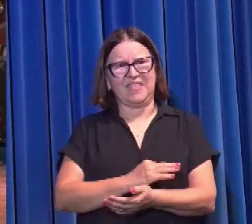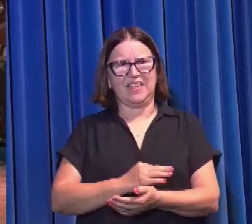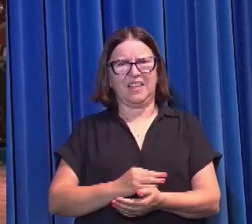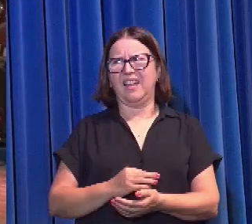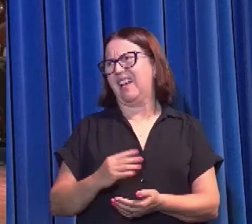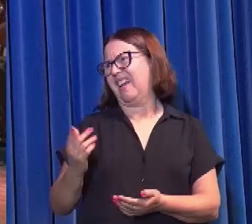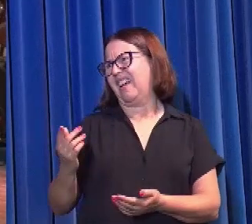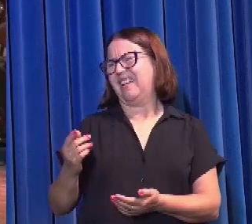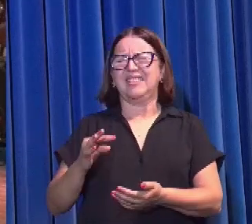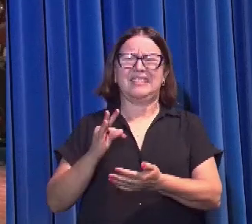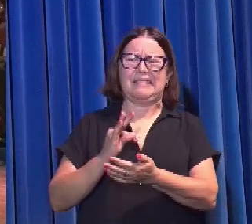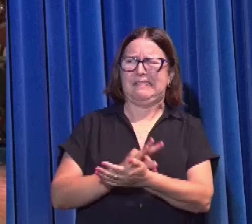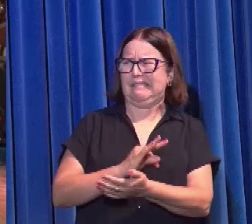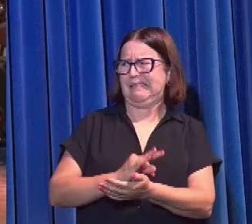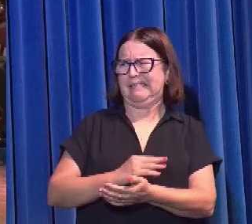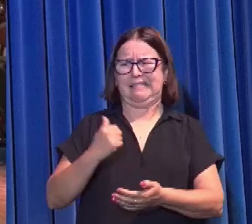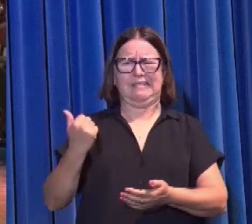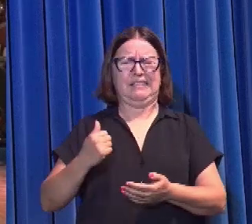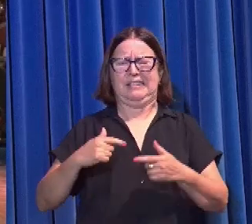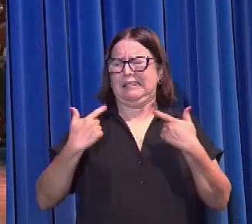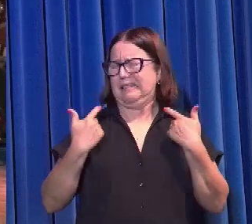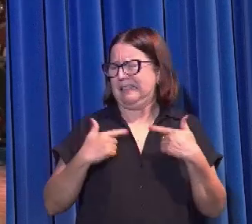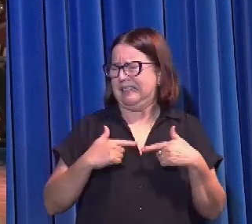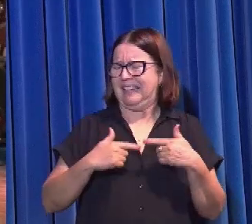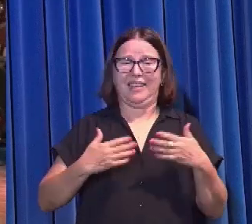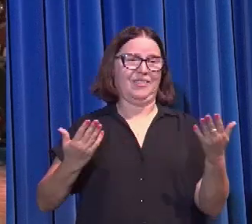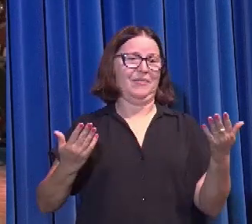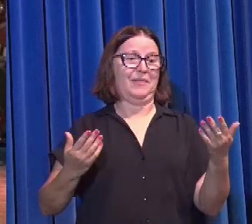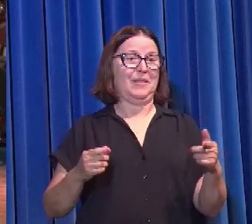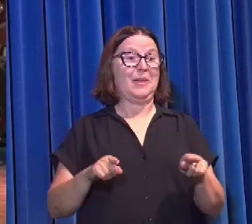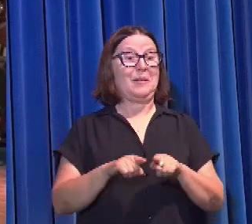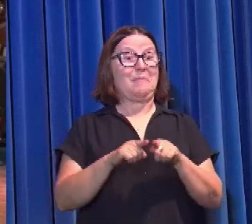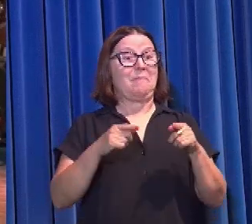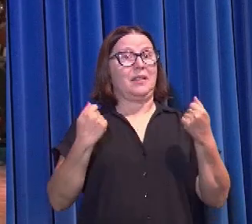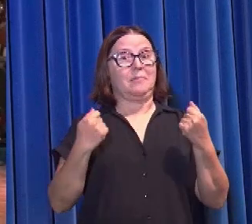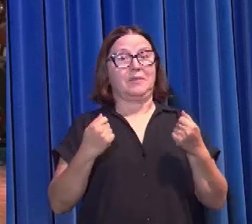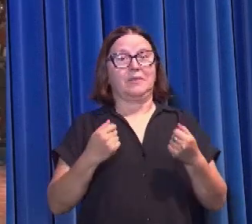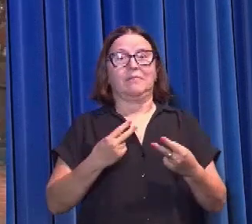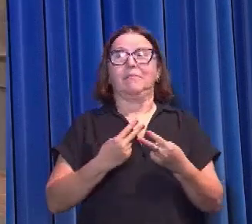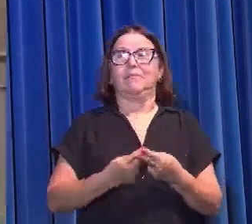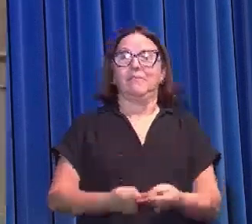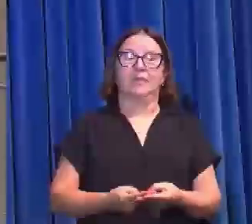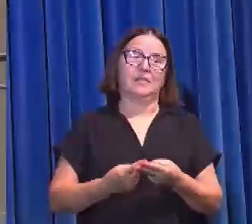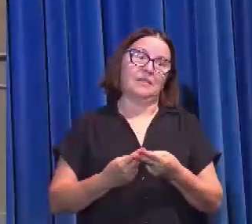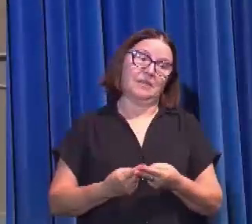Maurício Torres, cara chato, velho. Aí você tem que tolerar. Isso é viver de